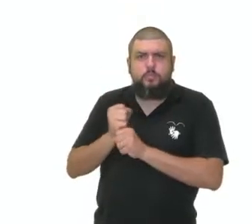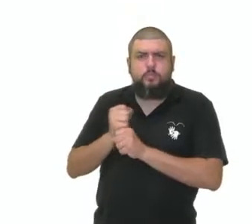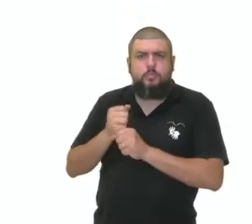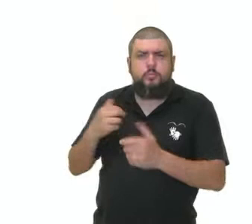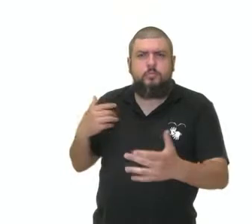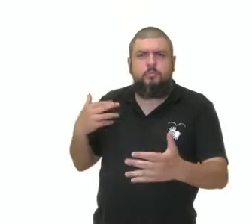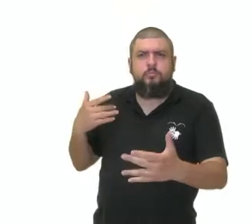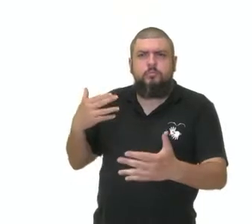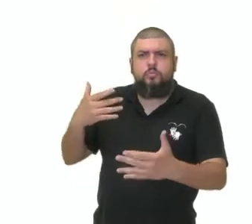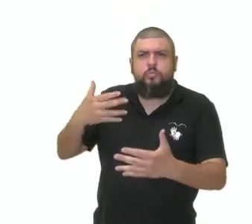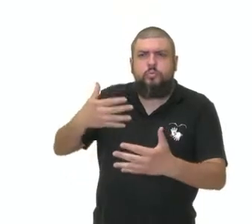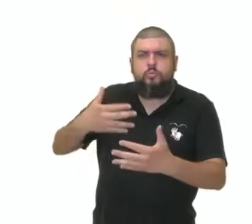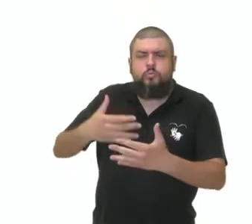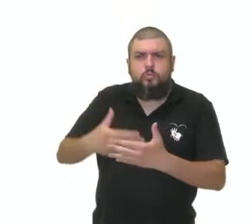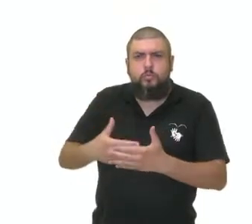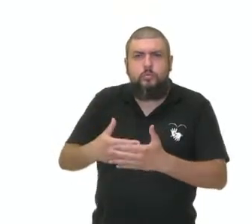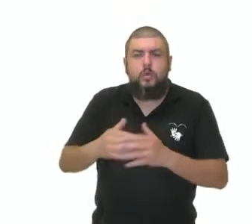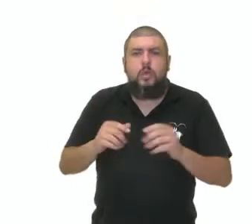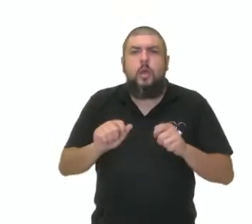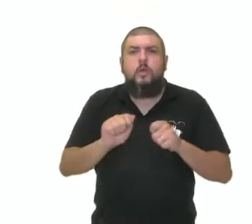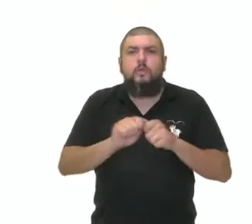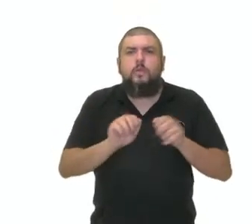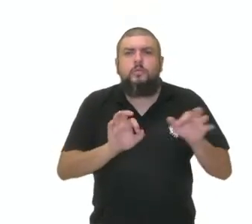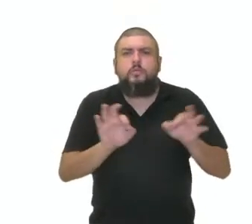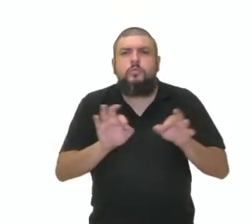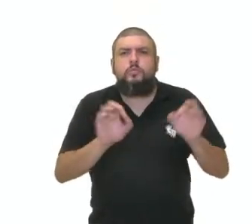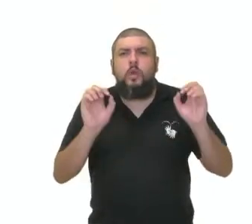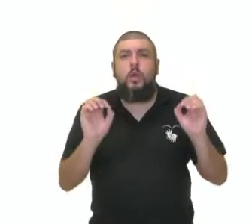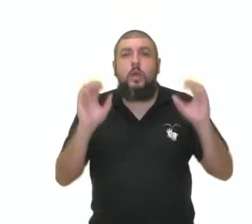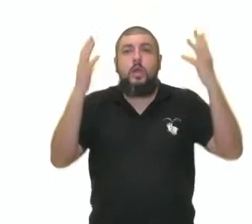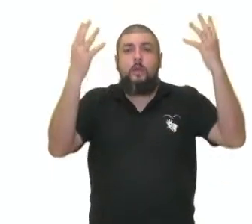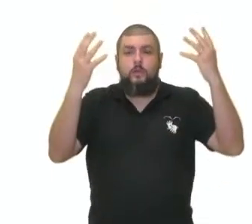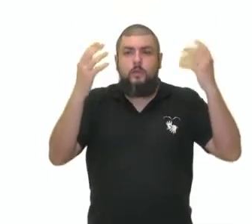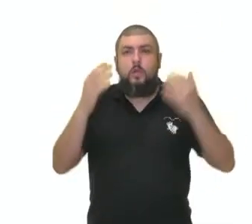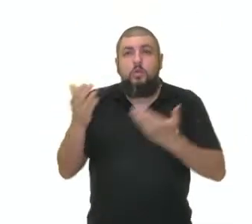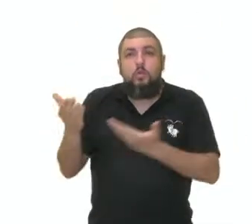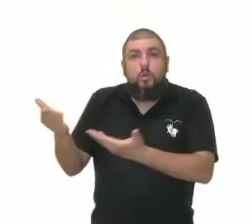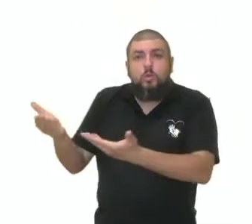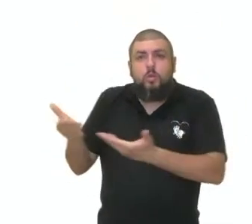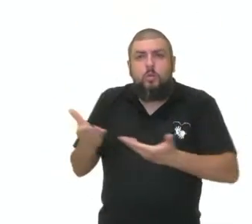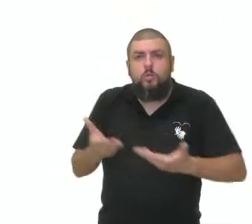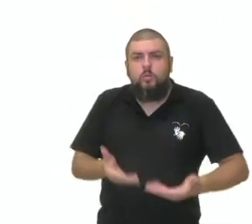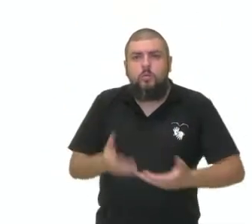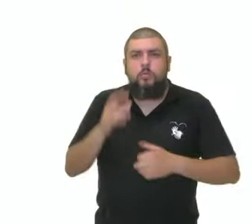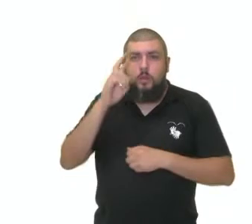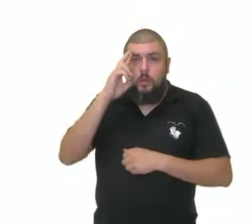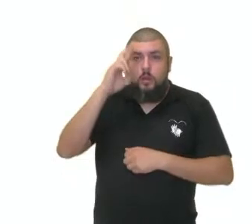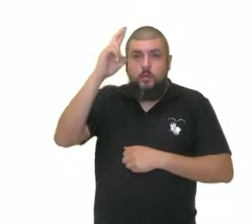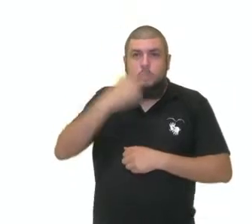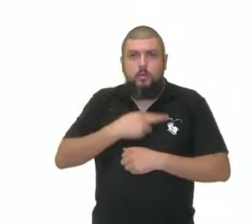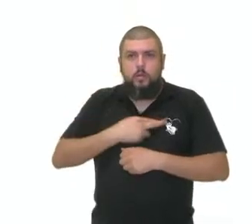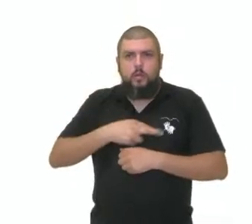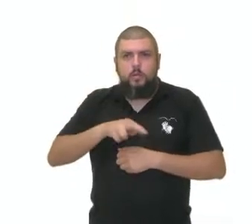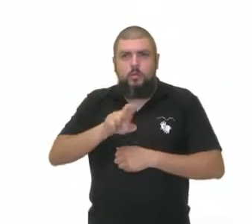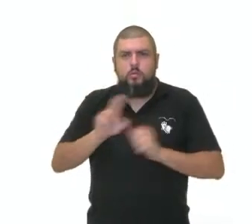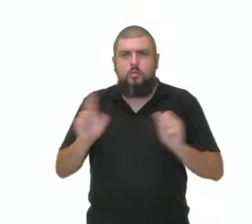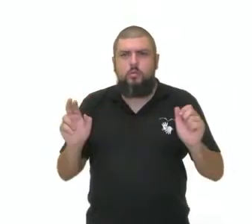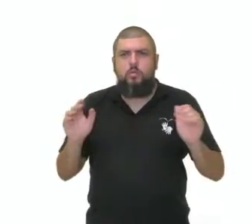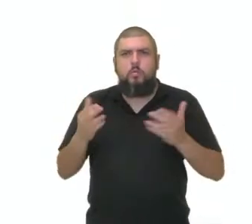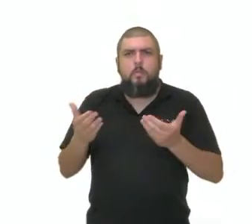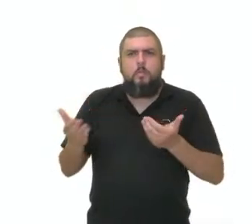de eventos convidando líderes religiosos para se unirem, se irmanarem no diálogo sobre o